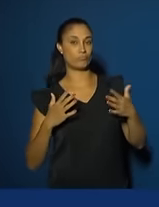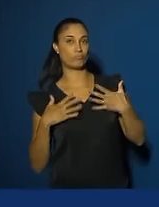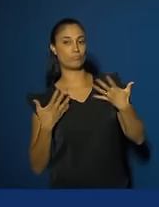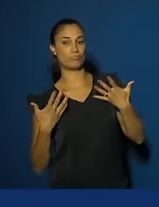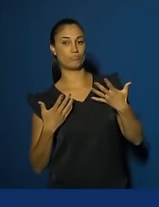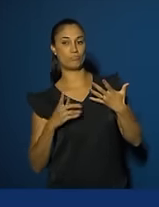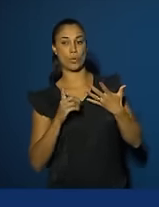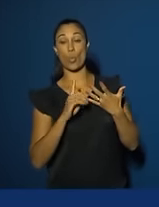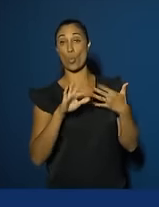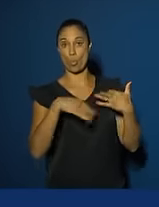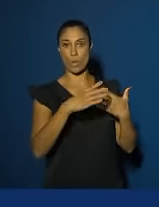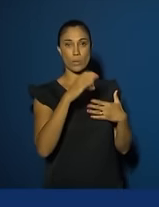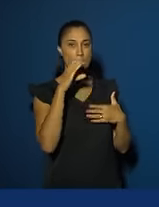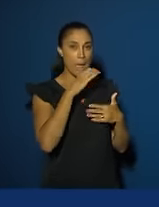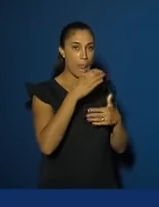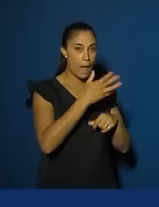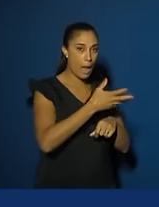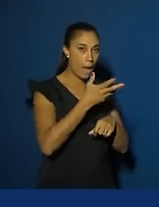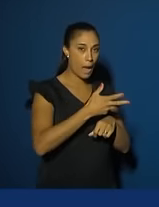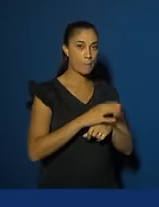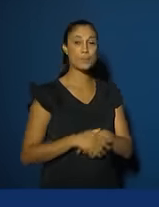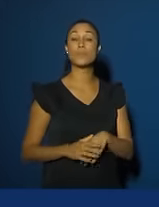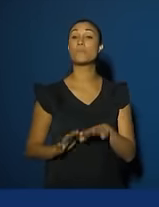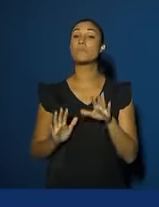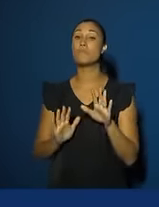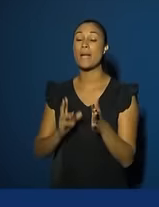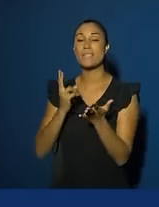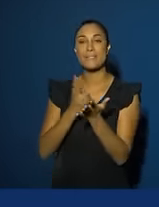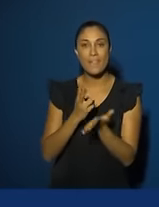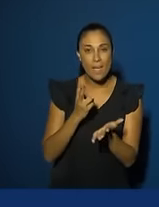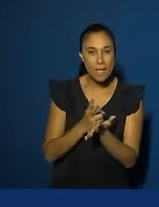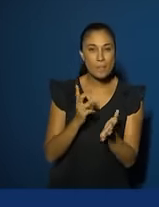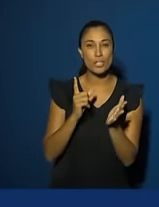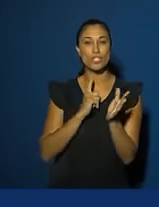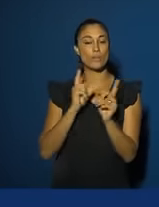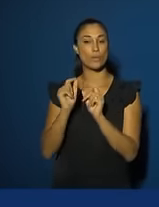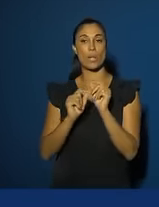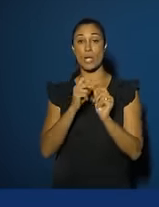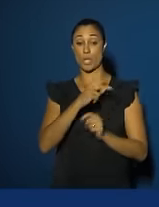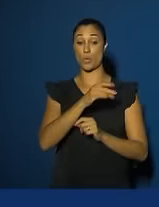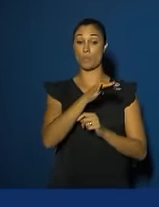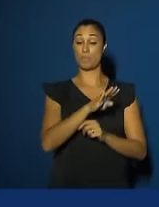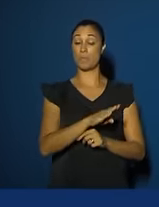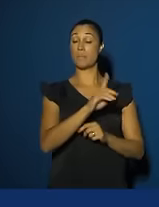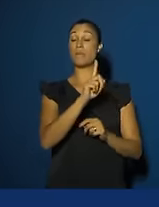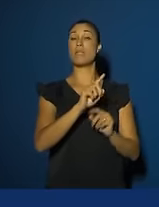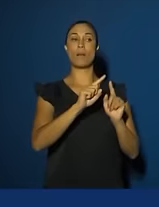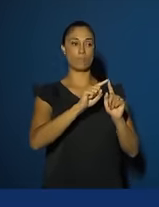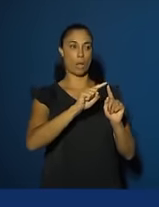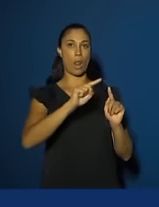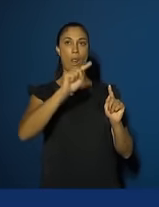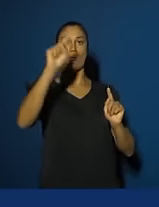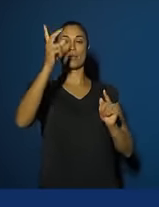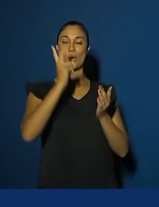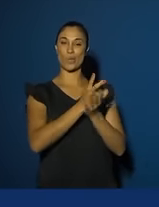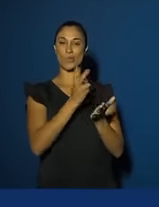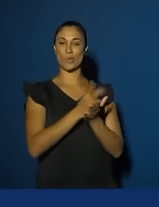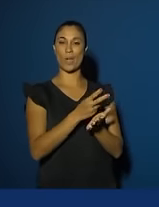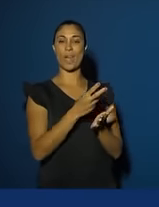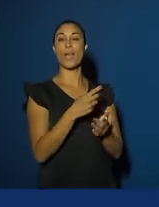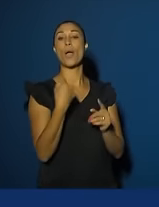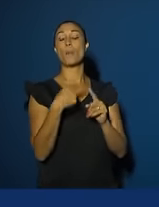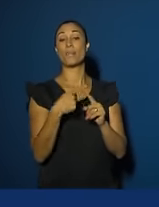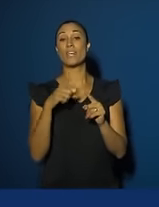a desaceleração eu mas sempre mantive que o PIB ia crescer em 2023 porque ele vinha